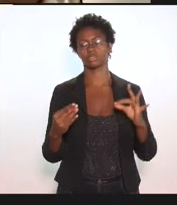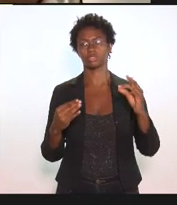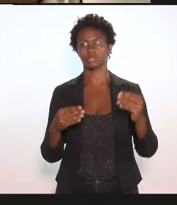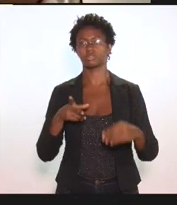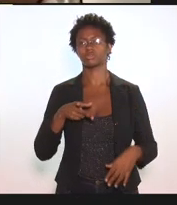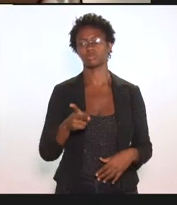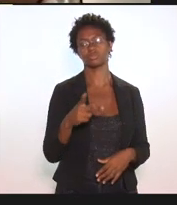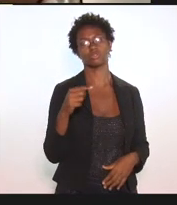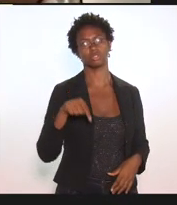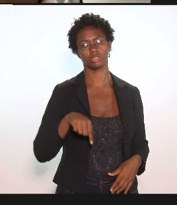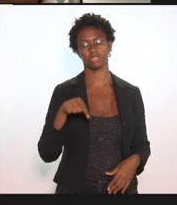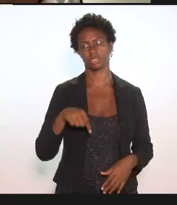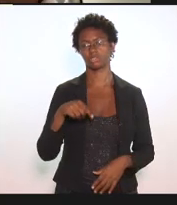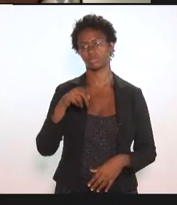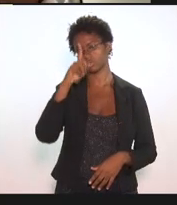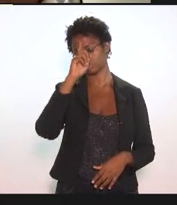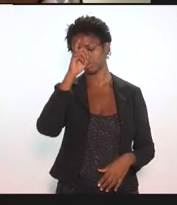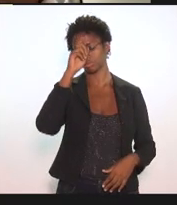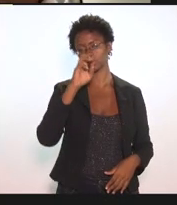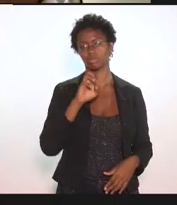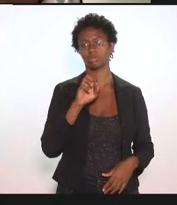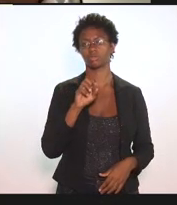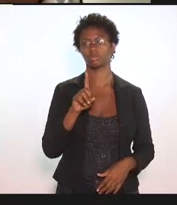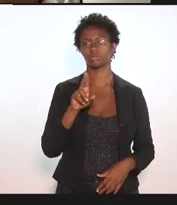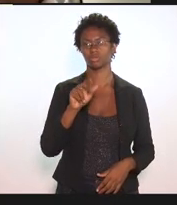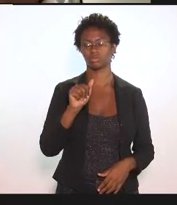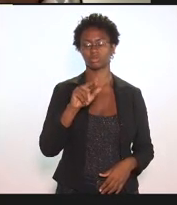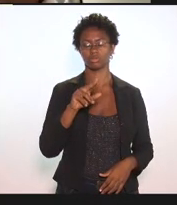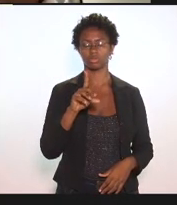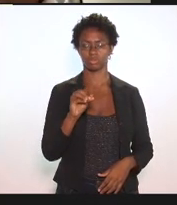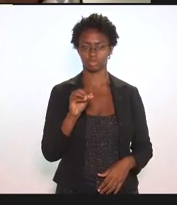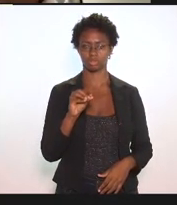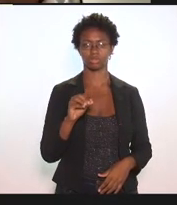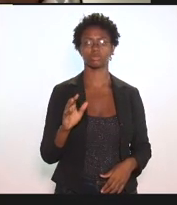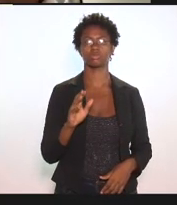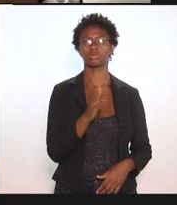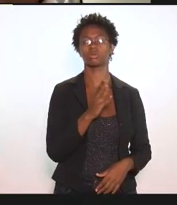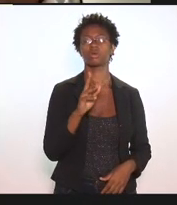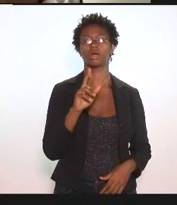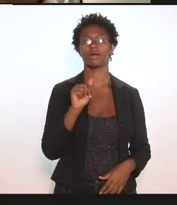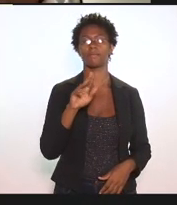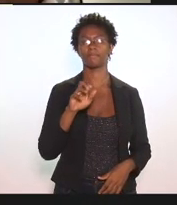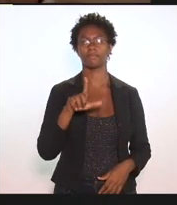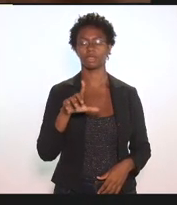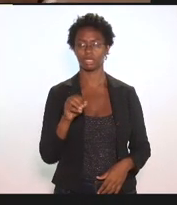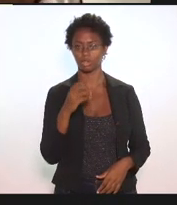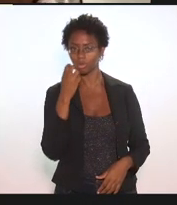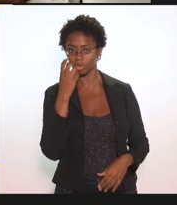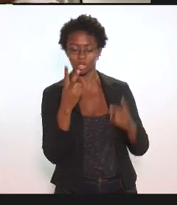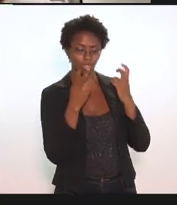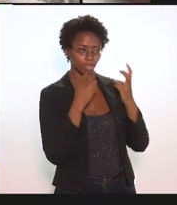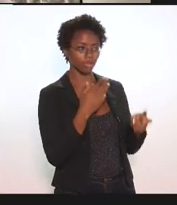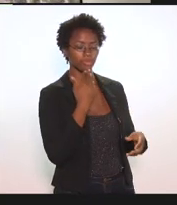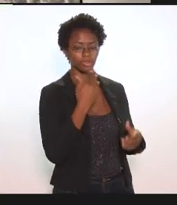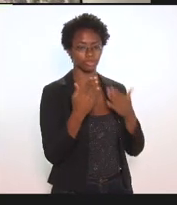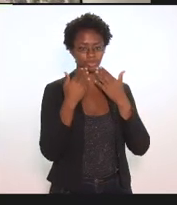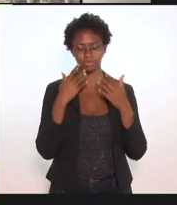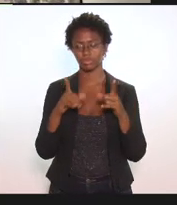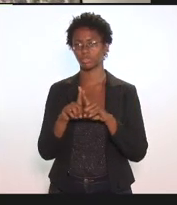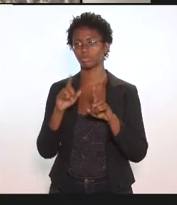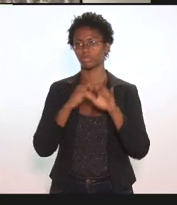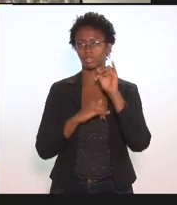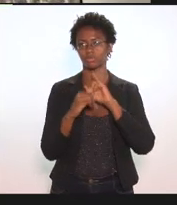Eduardo Rabelo, fazendo essa fiscalização, olhando e pedindo, né, aqui as